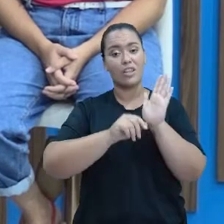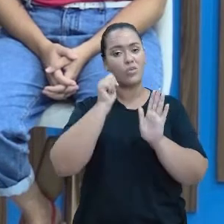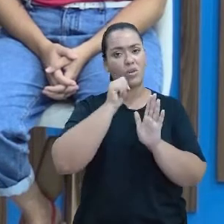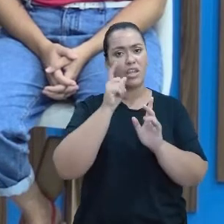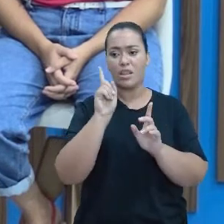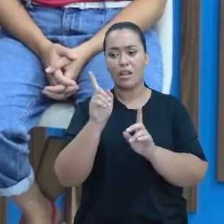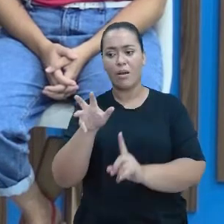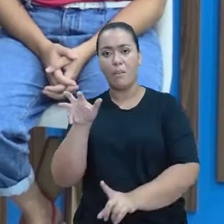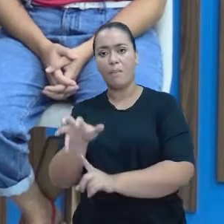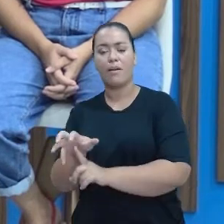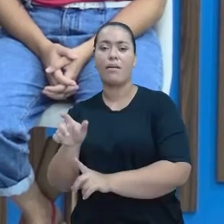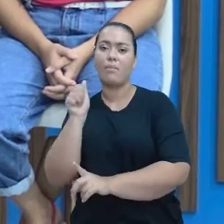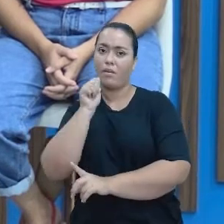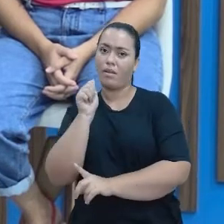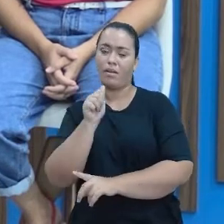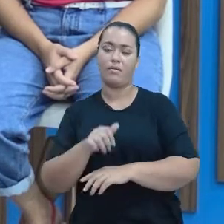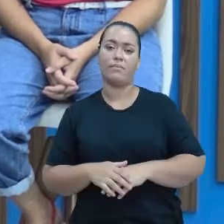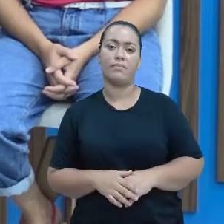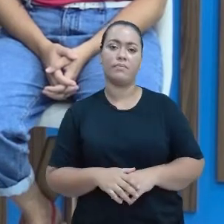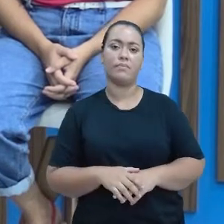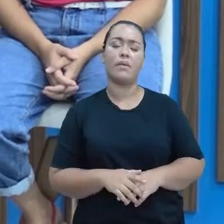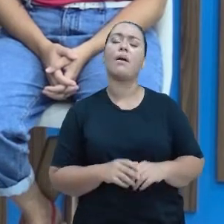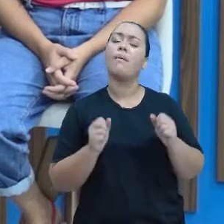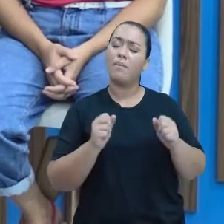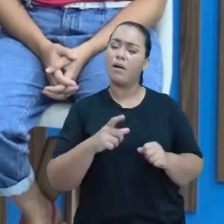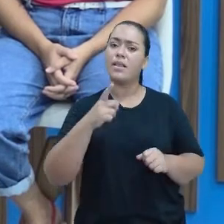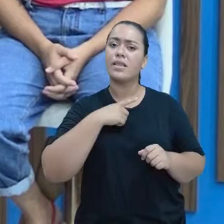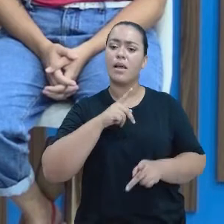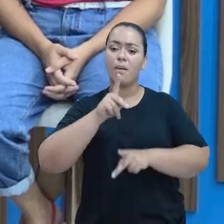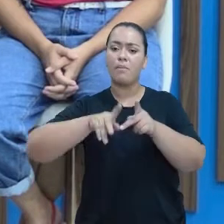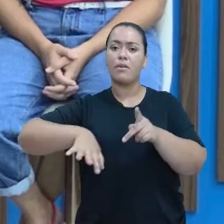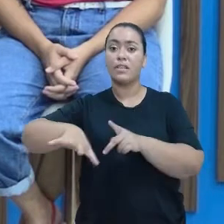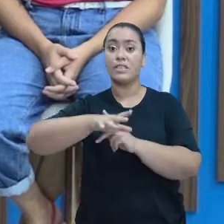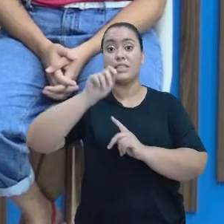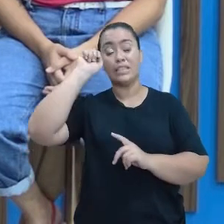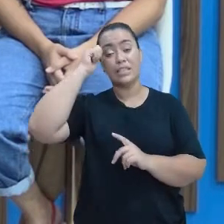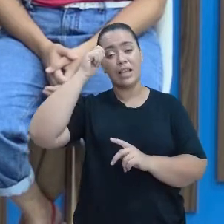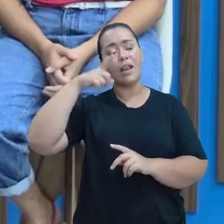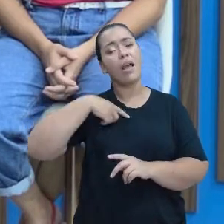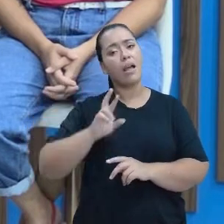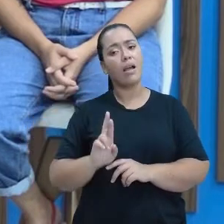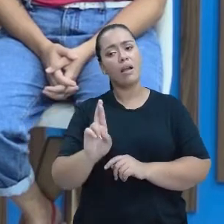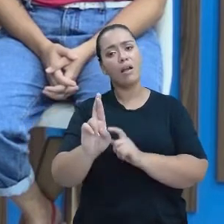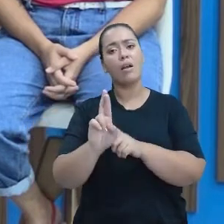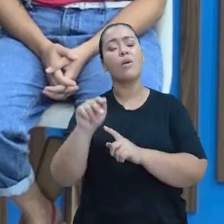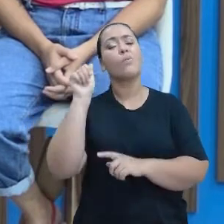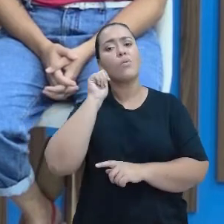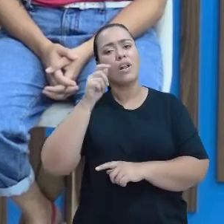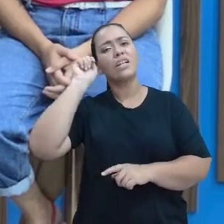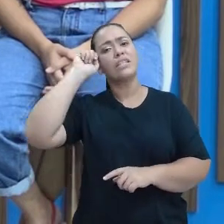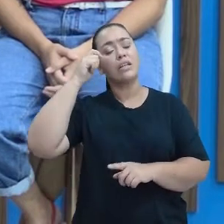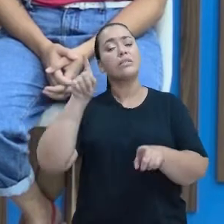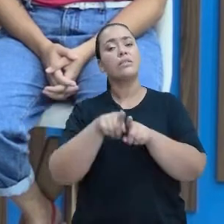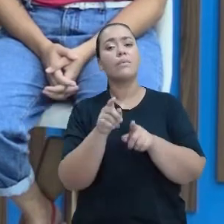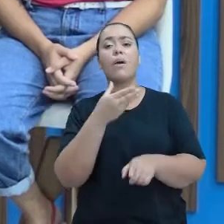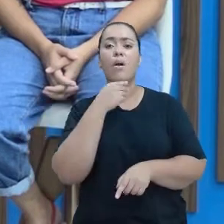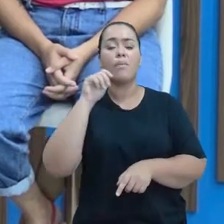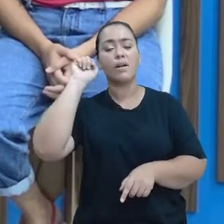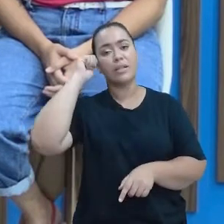Nós podemos ter a população negra com representantes, mulheres negras, homens